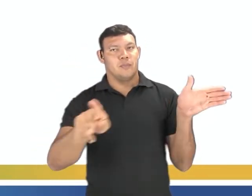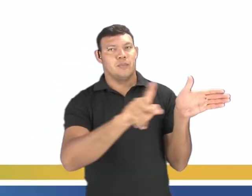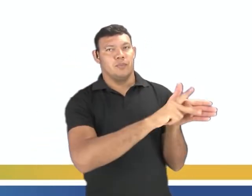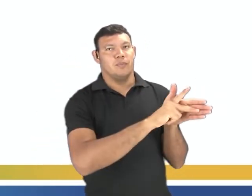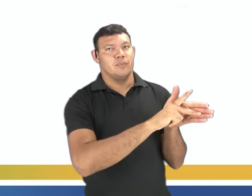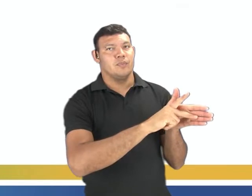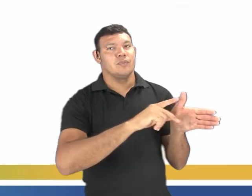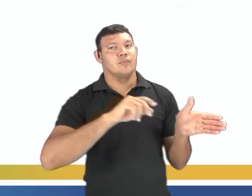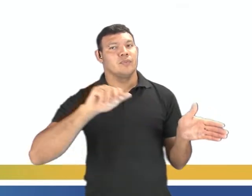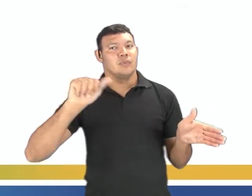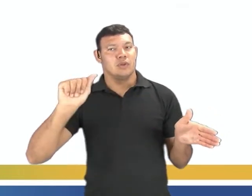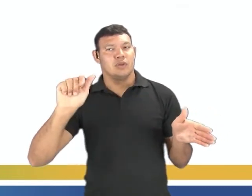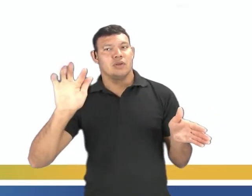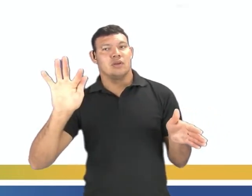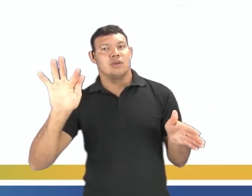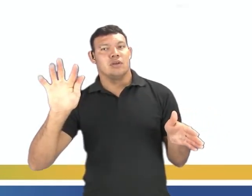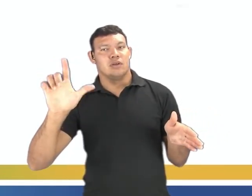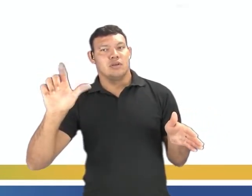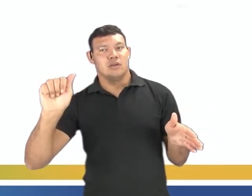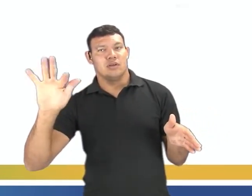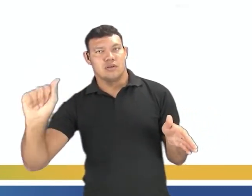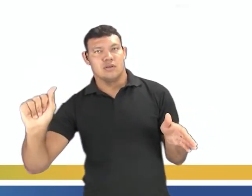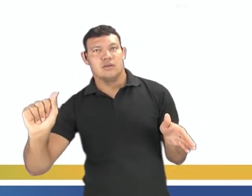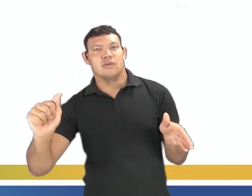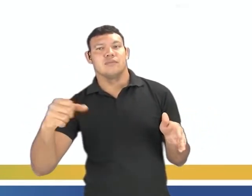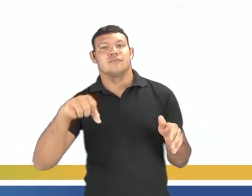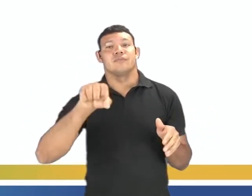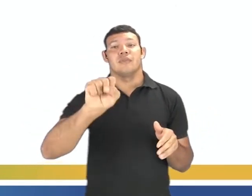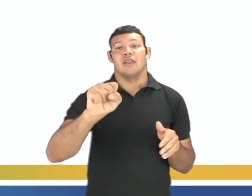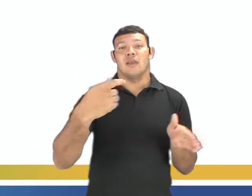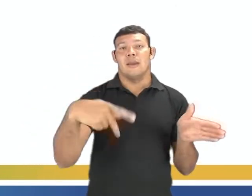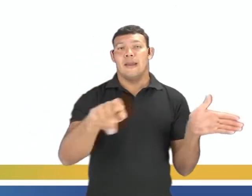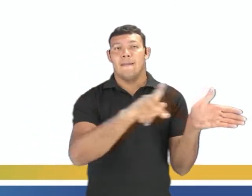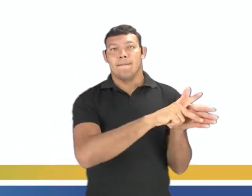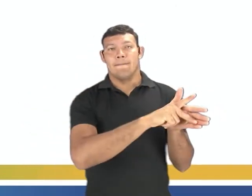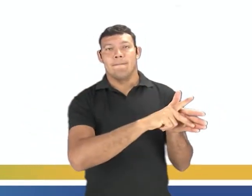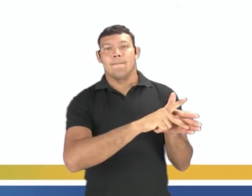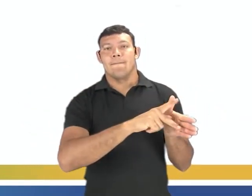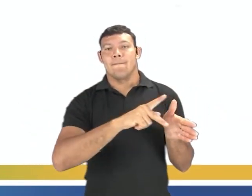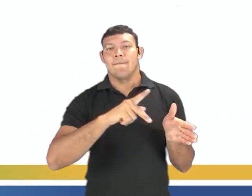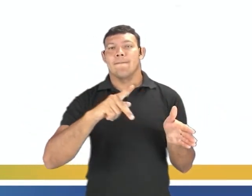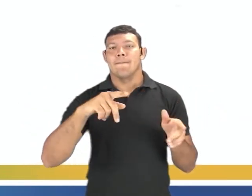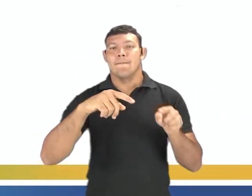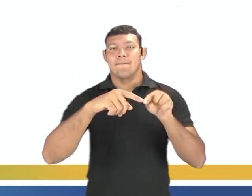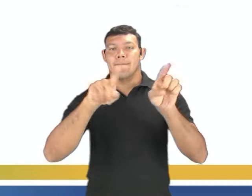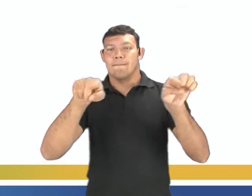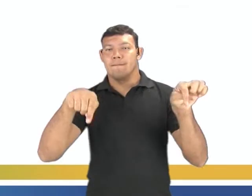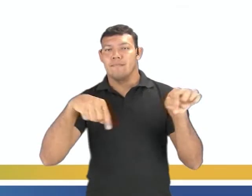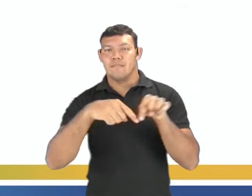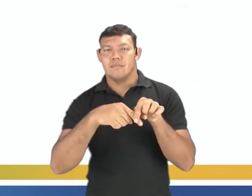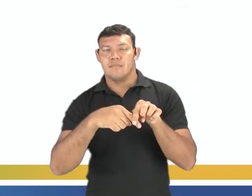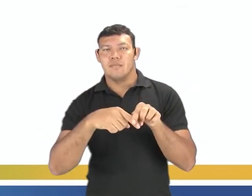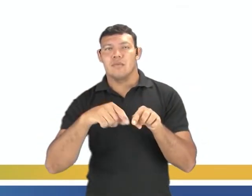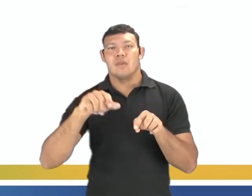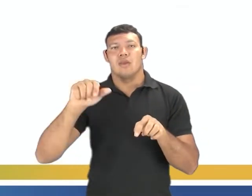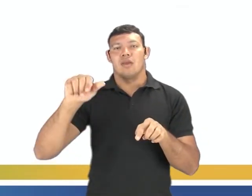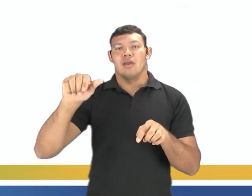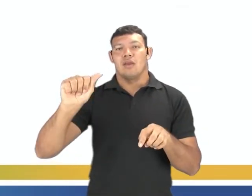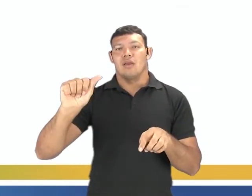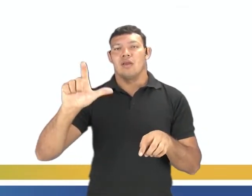alfa, se o S está contido no plano alfa e se R interceptada a